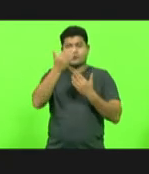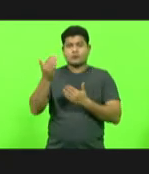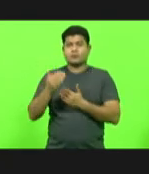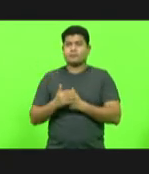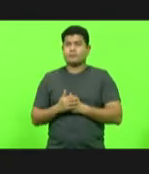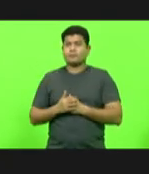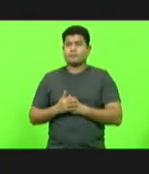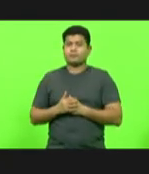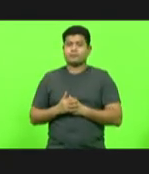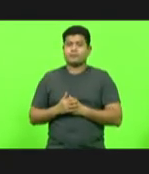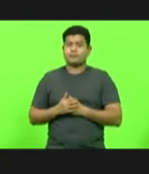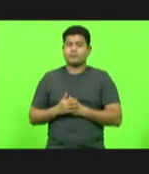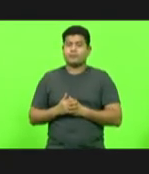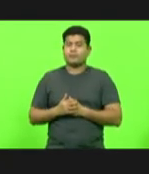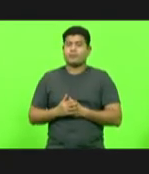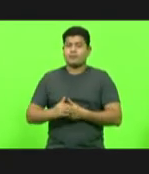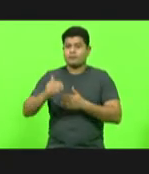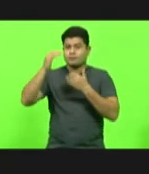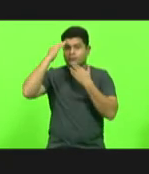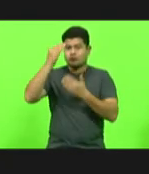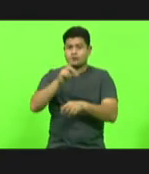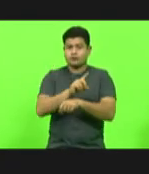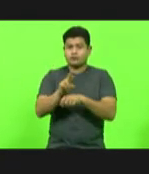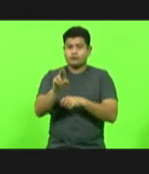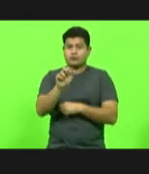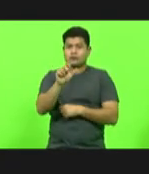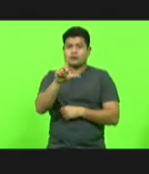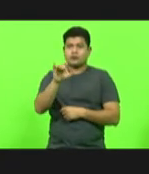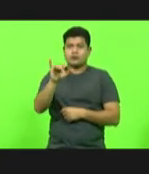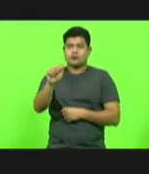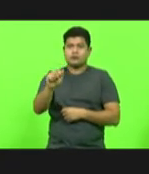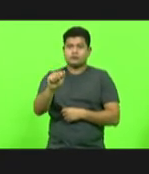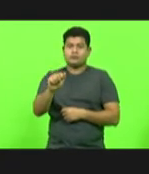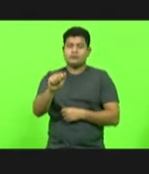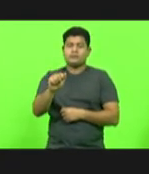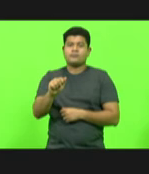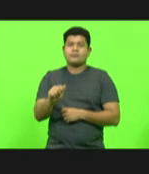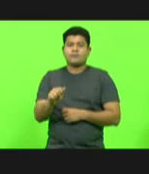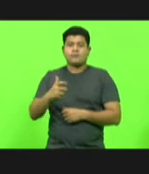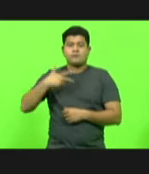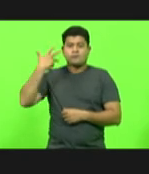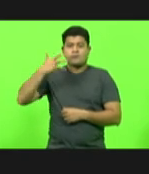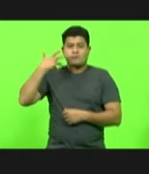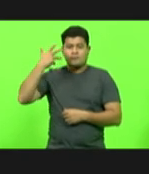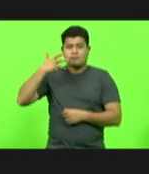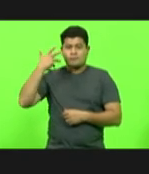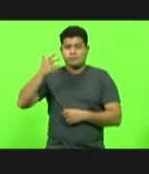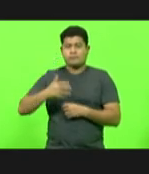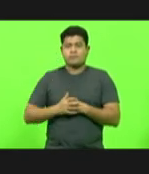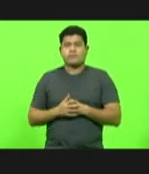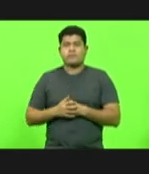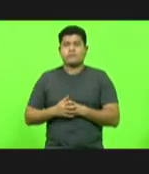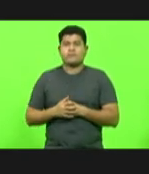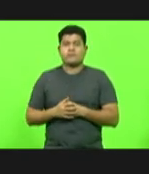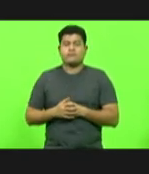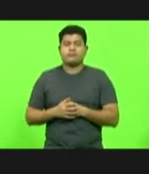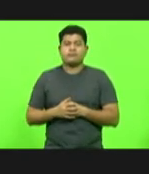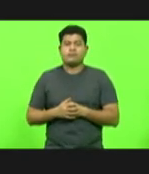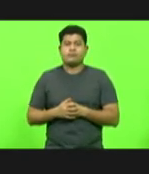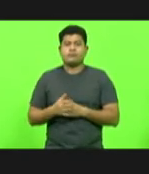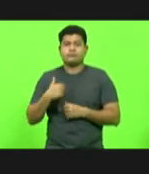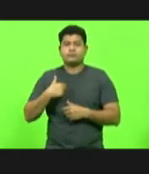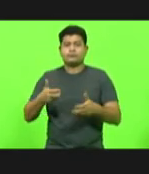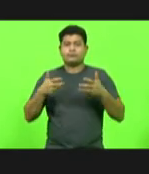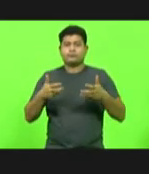Muito obrigada, doutora Lia, pela sua manifestação também, seu compromisso. E eu quero